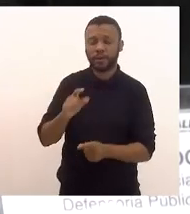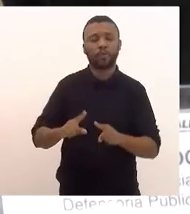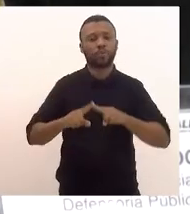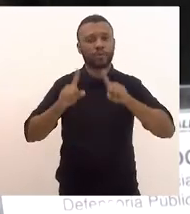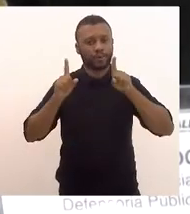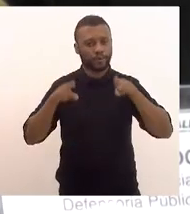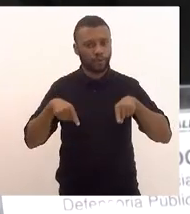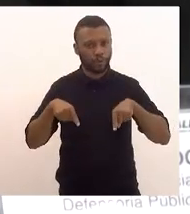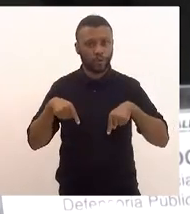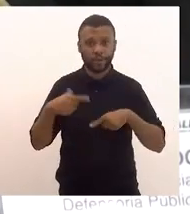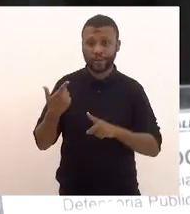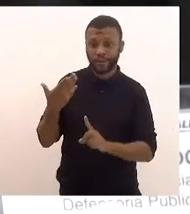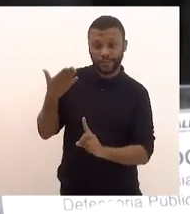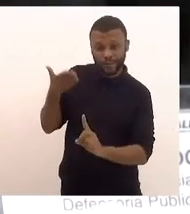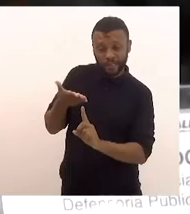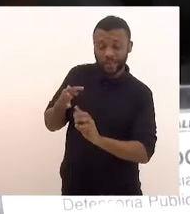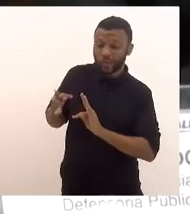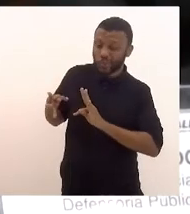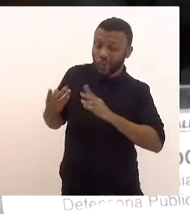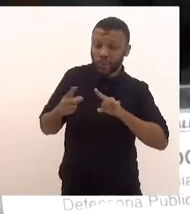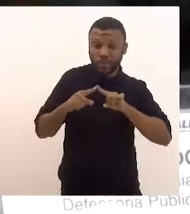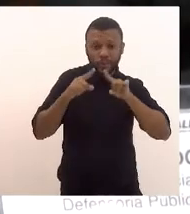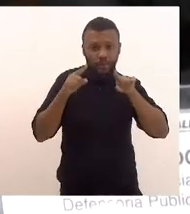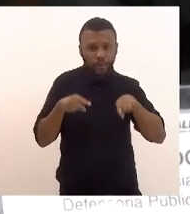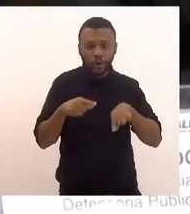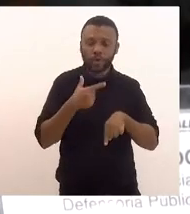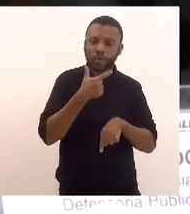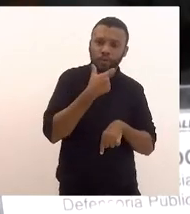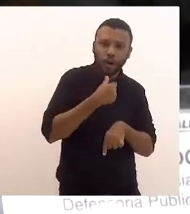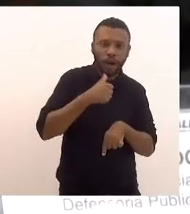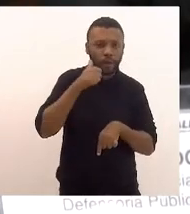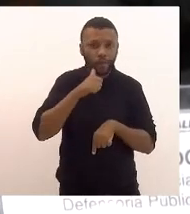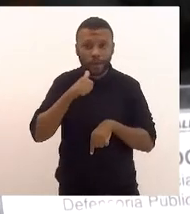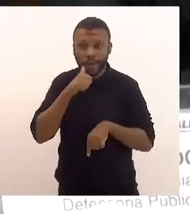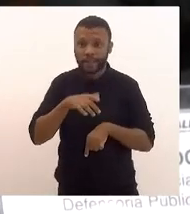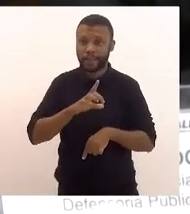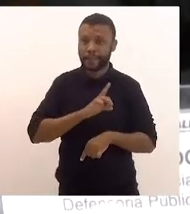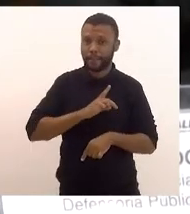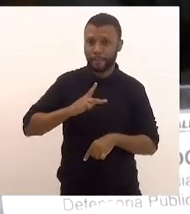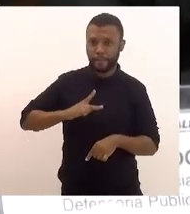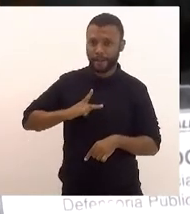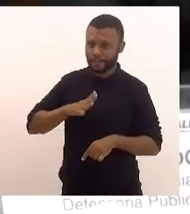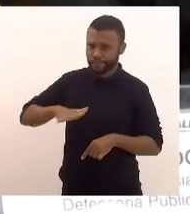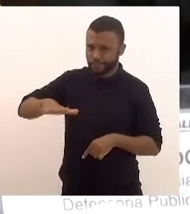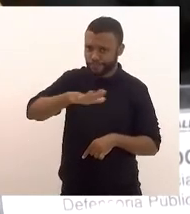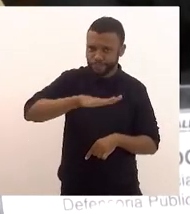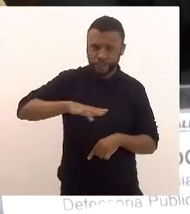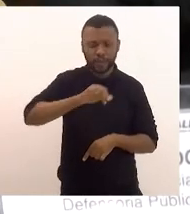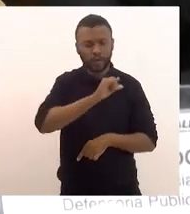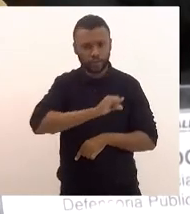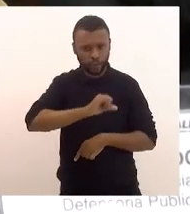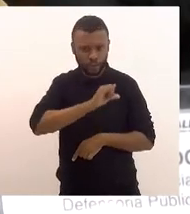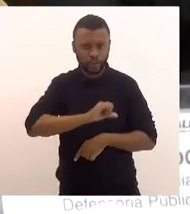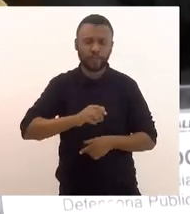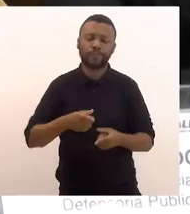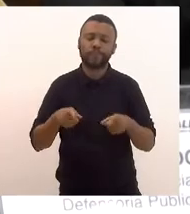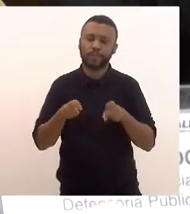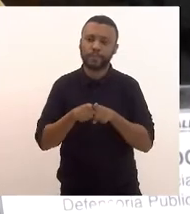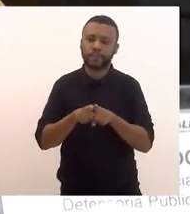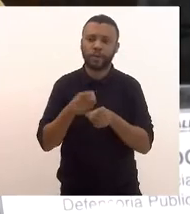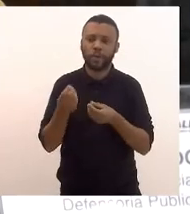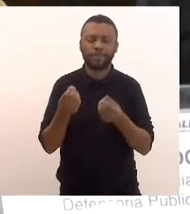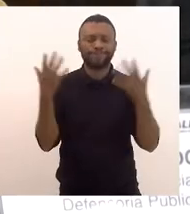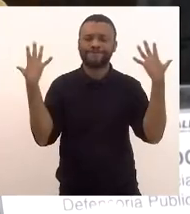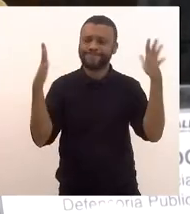e na pessoa dela todos os servidores servidores da Defensoria Pública do Rio de Janeiro e como